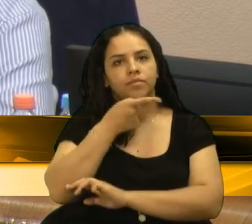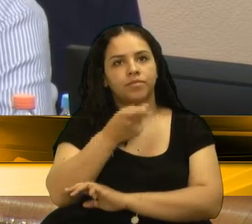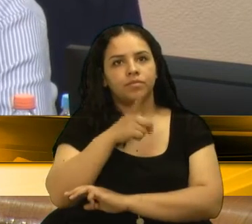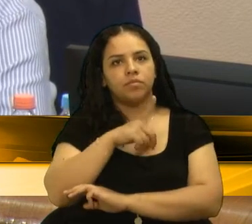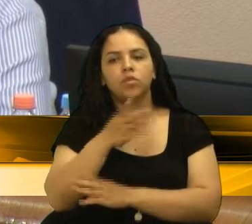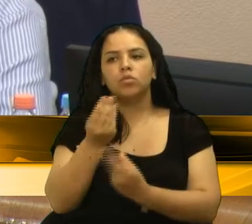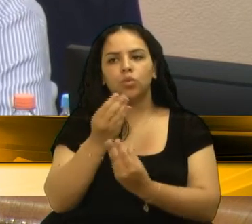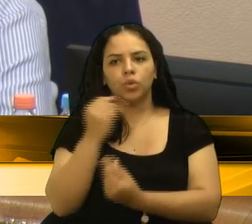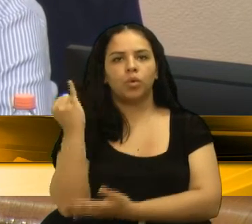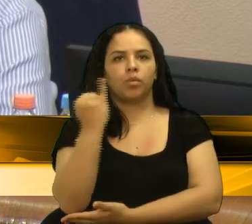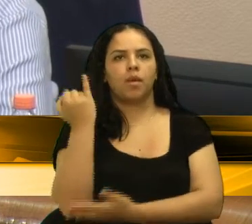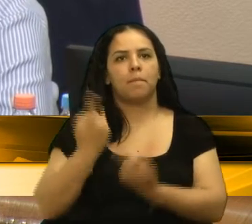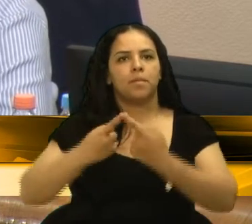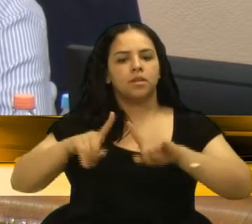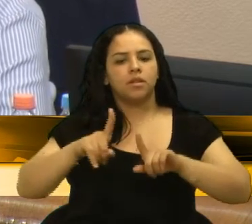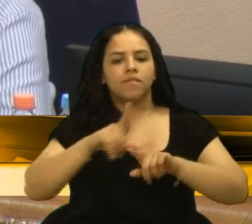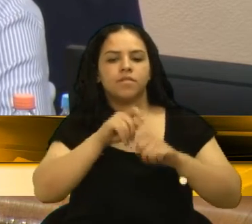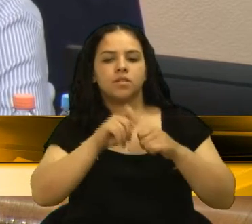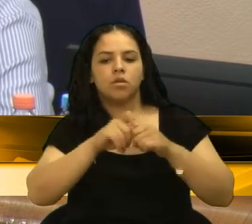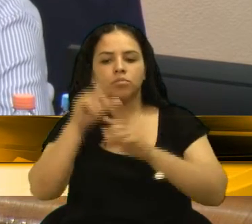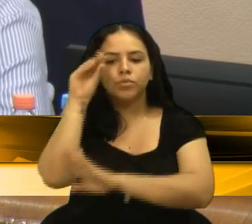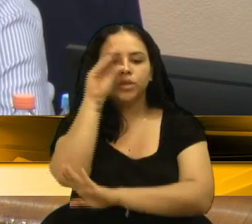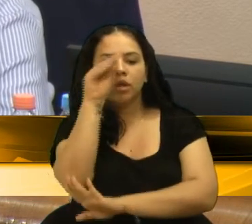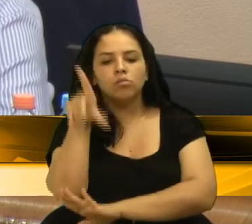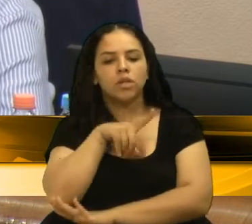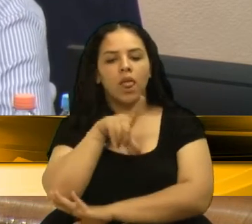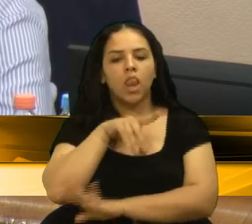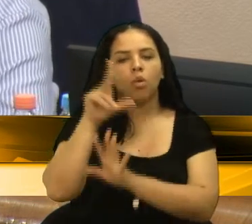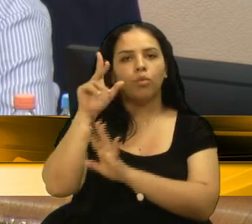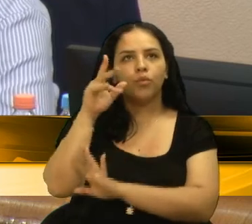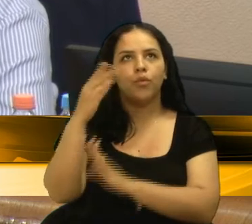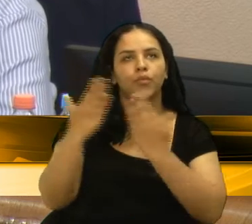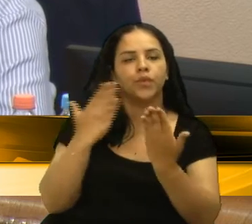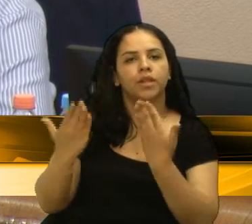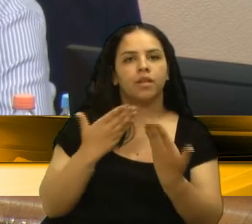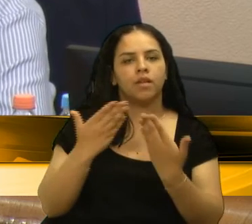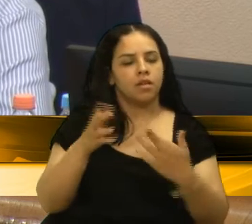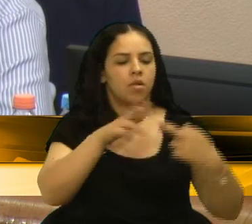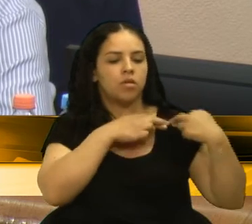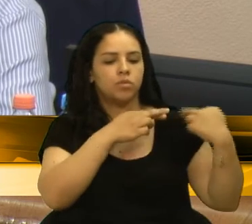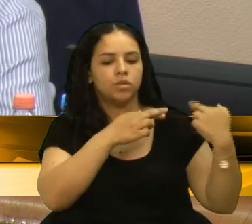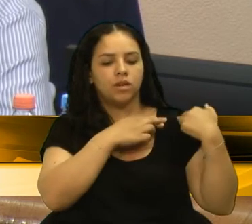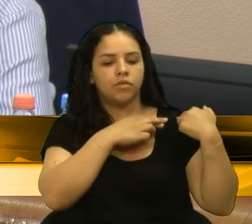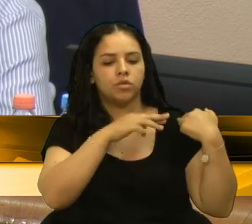pertinente o decreto, mas fizeram algumas observações por algumas dúvidas. Então, eles ficaram responsáveis de colher